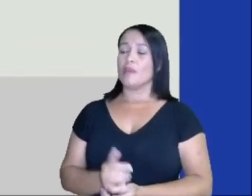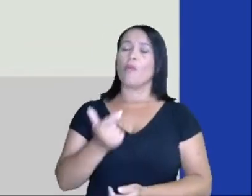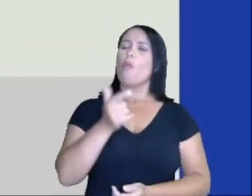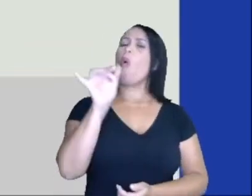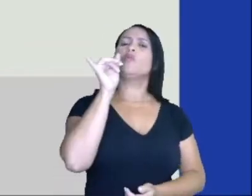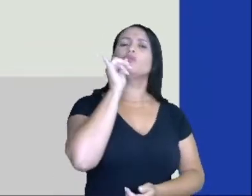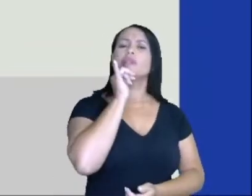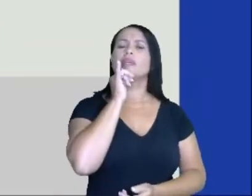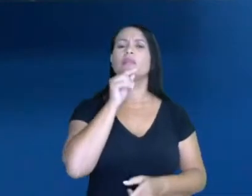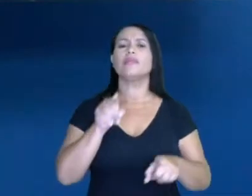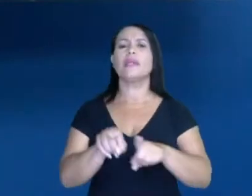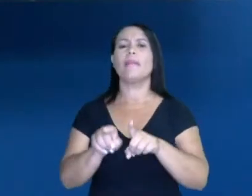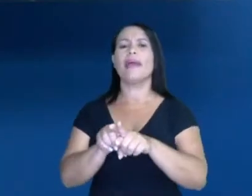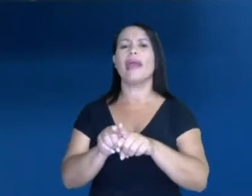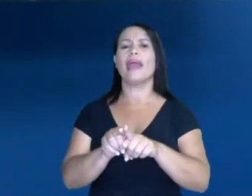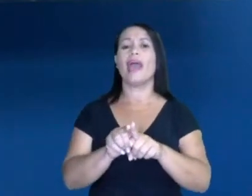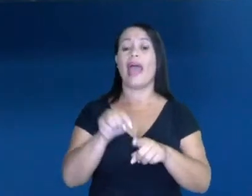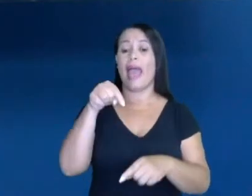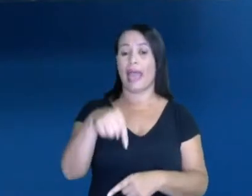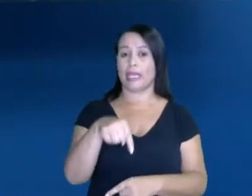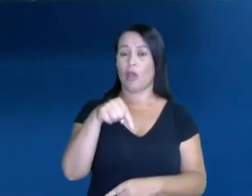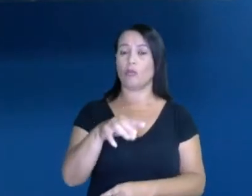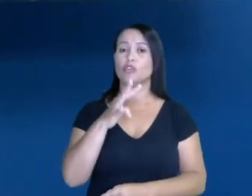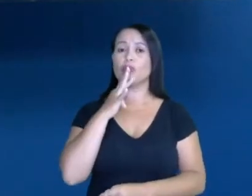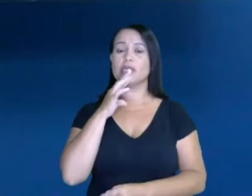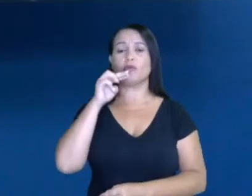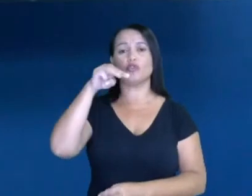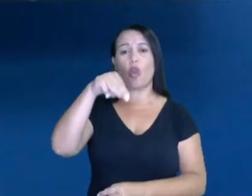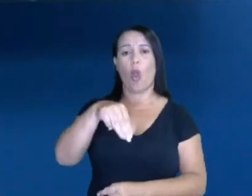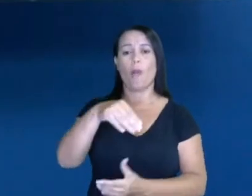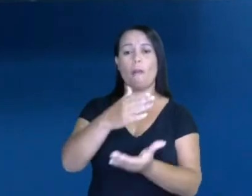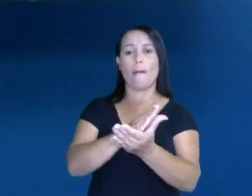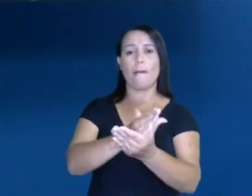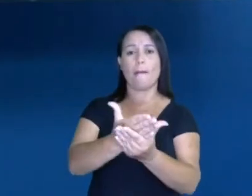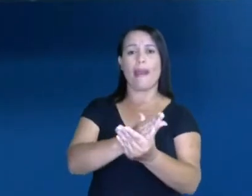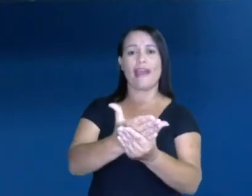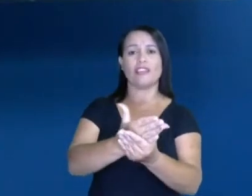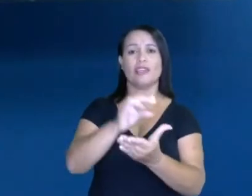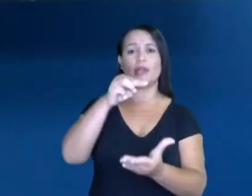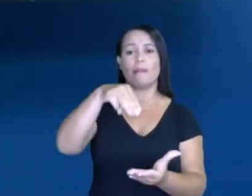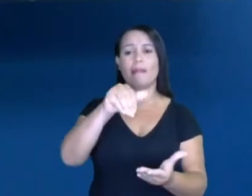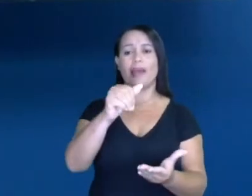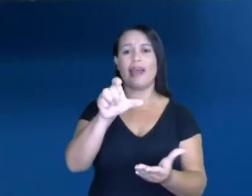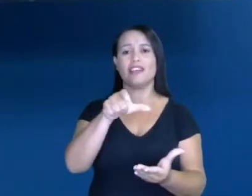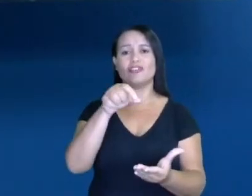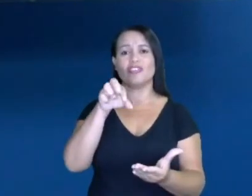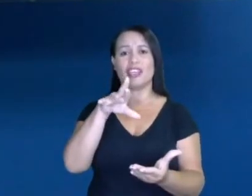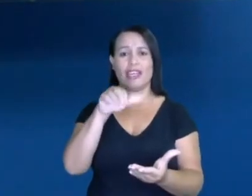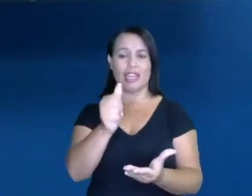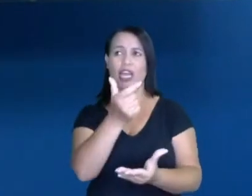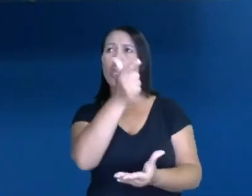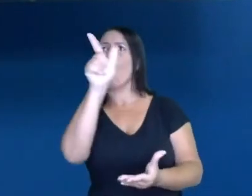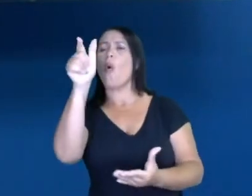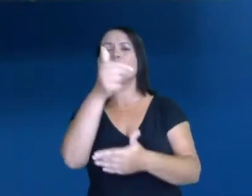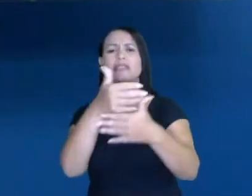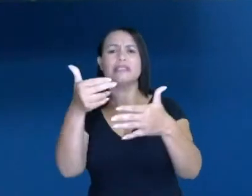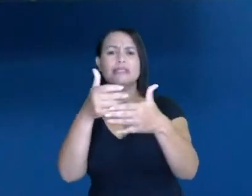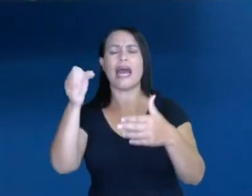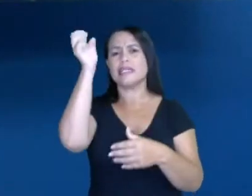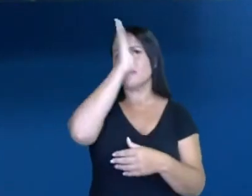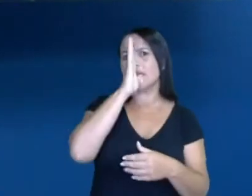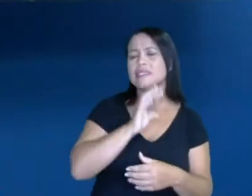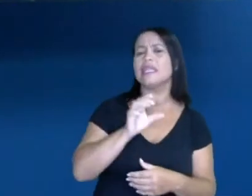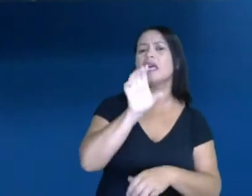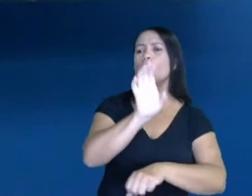Outro exemplo, tá? Aquilo que nós conhecemos como macaxeira aqui em Pernambuco, em outras cidades brasileiras, em outros